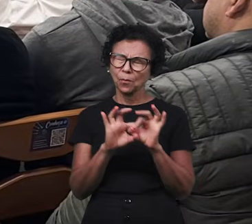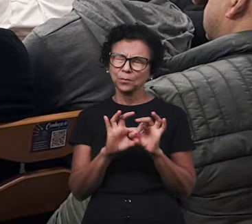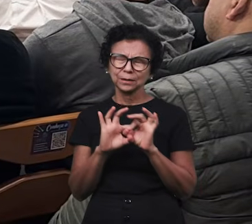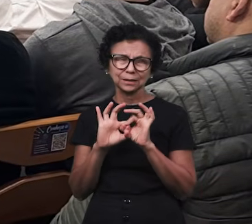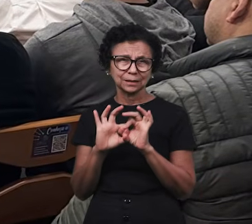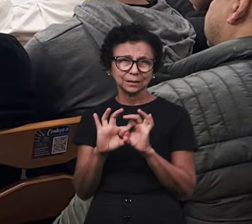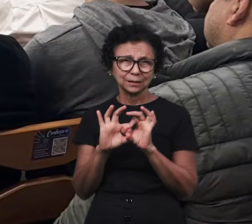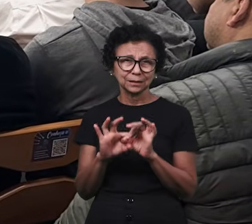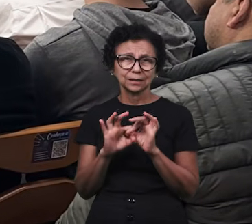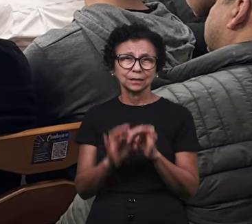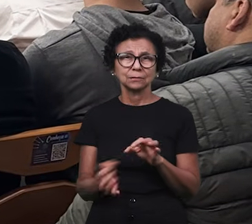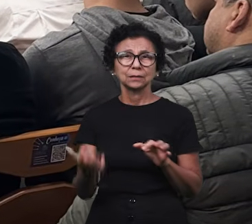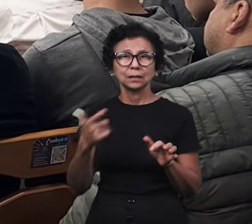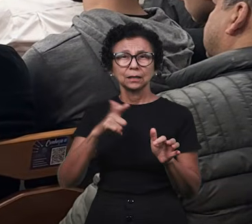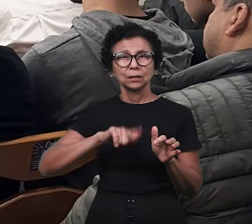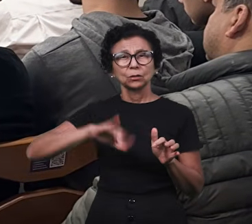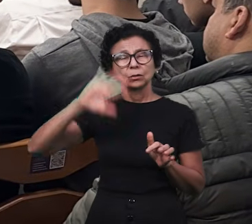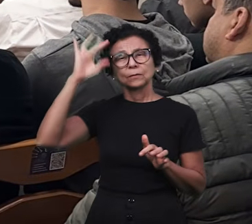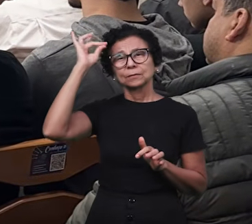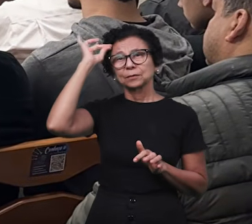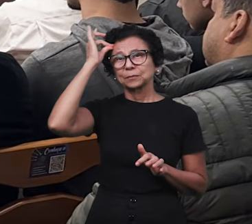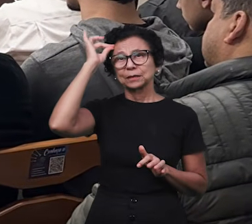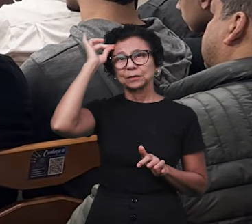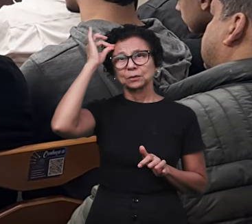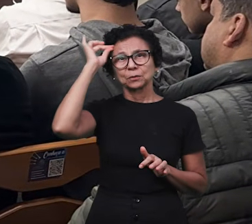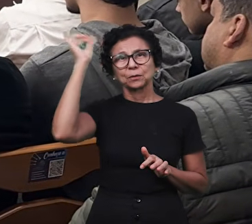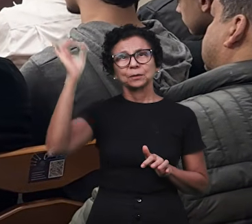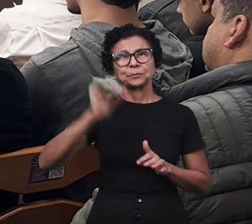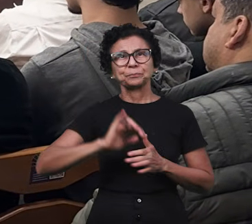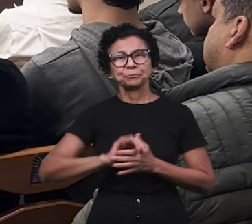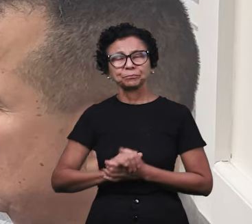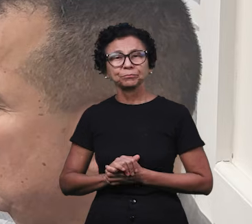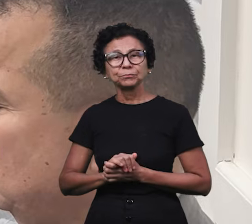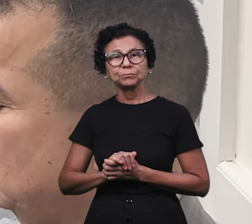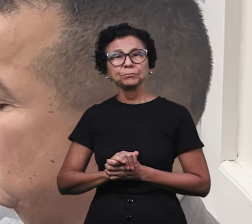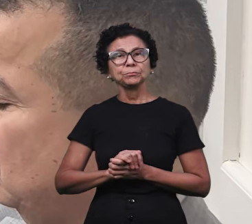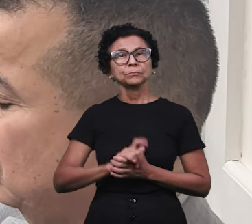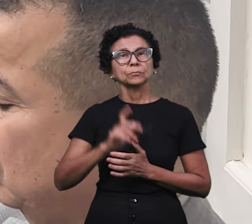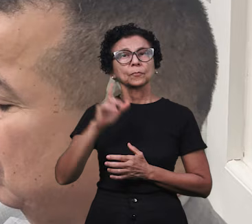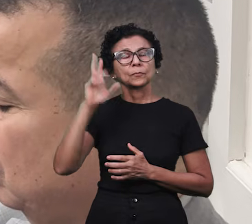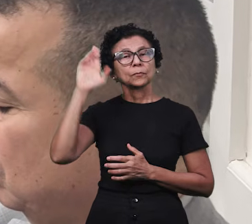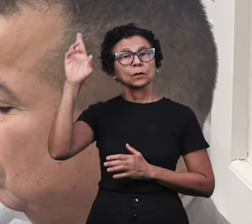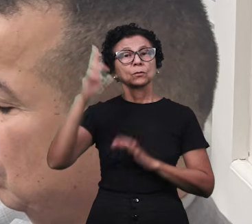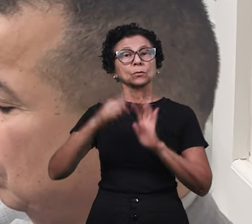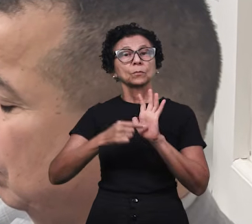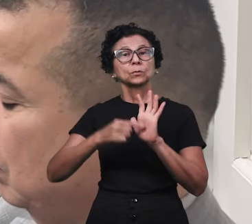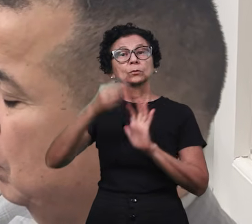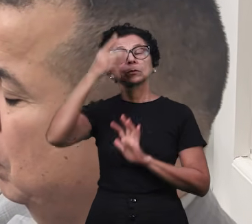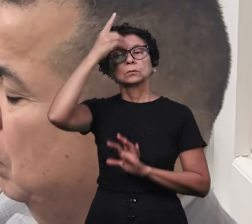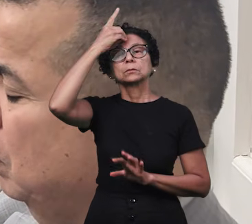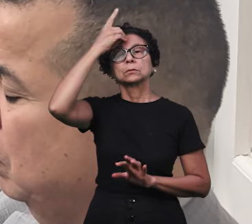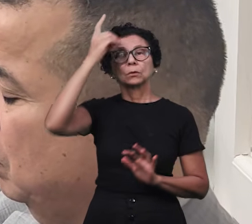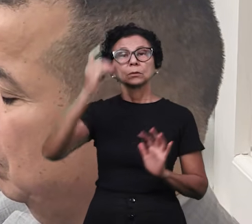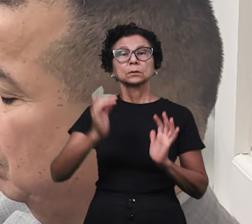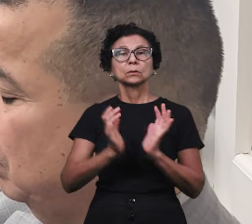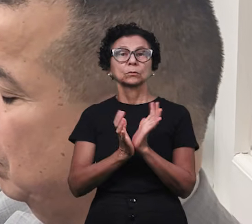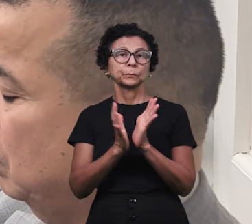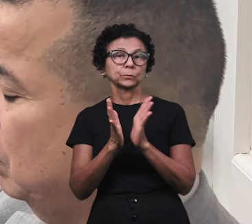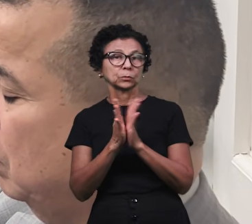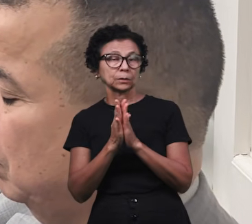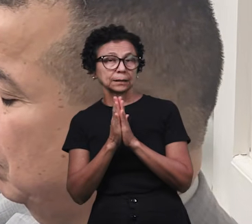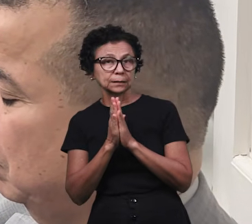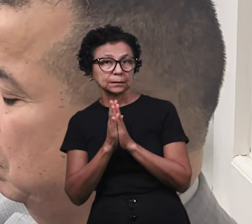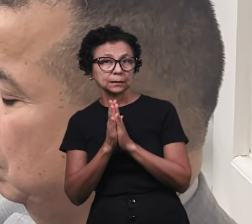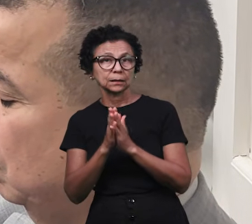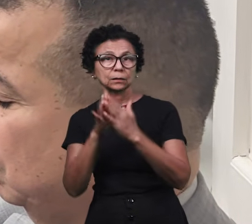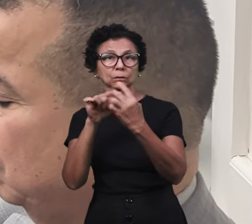de comunhão, quebrantamento e renovo espiritual. A vigília ocorreu após a direção do Senhor por meio de dons concedidos ao